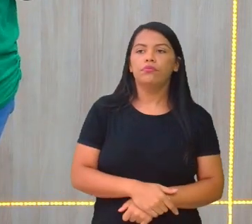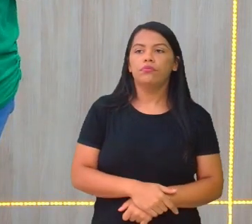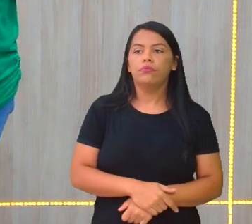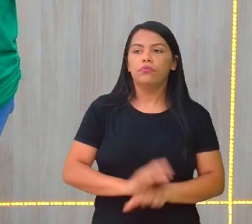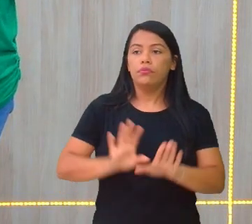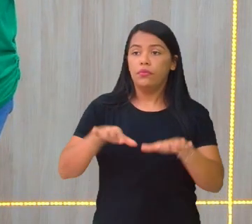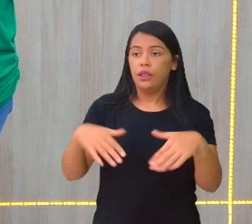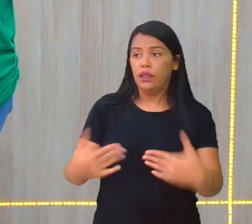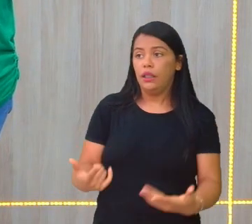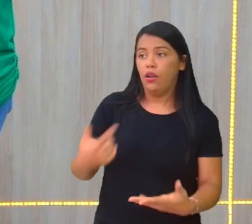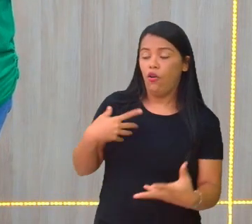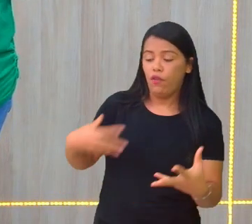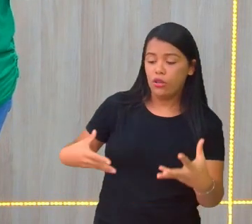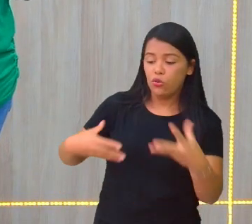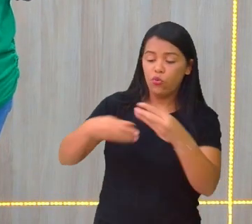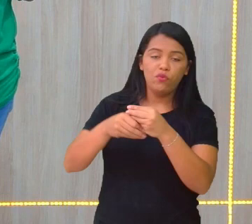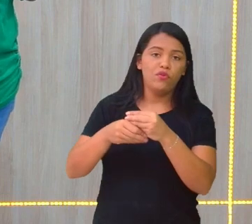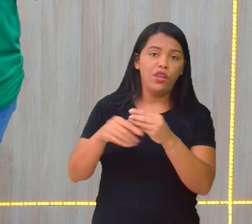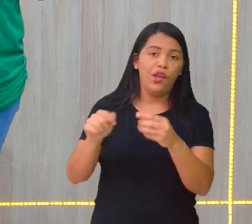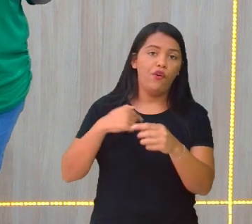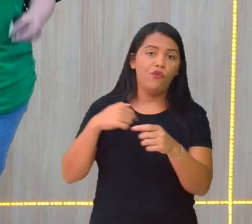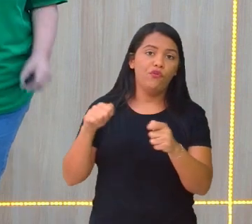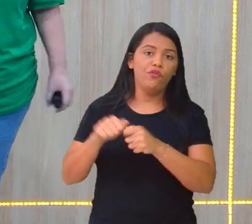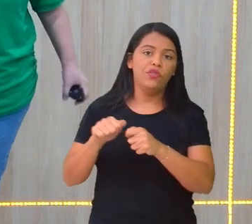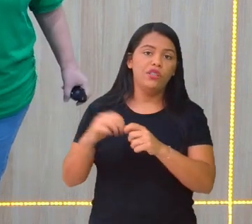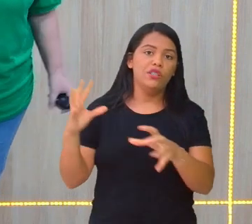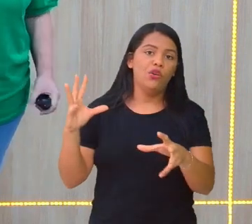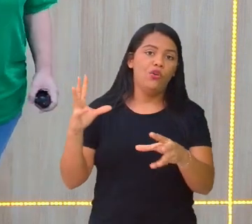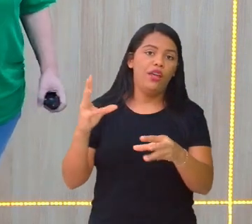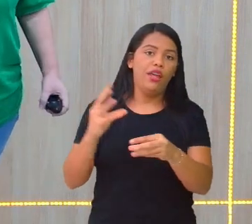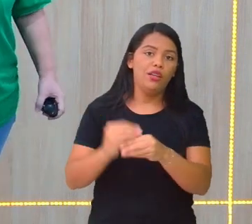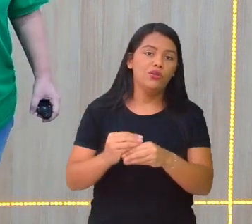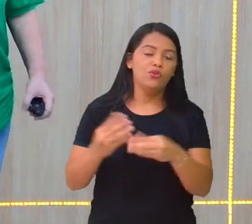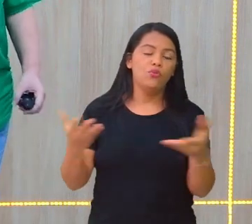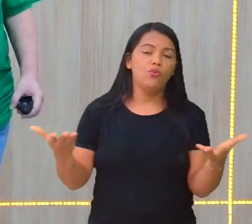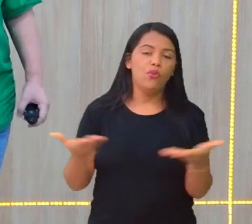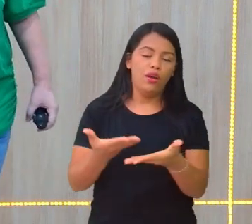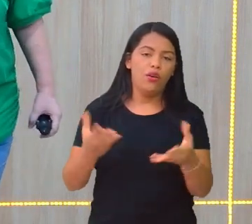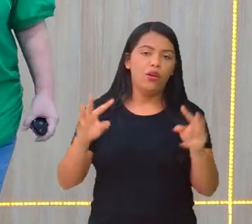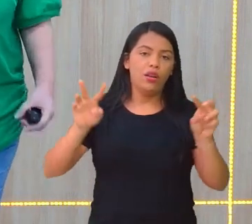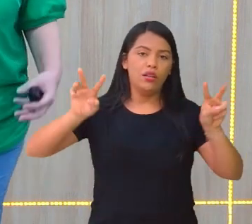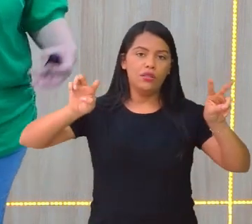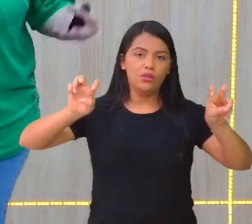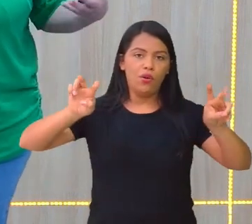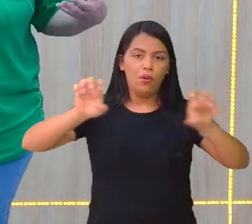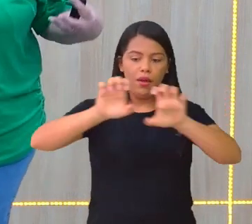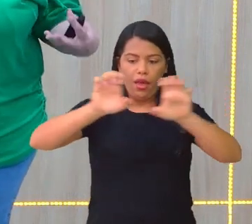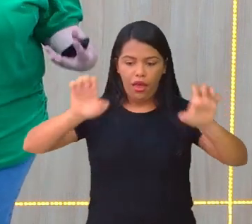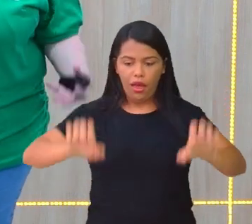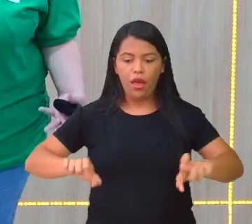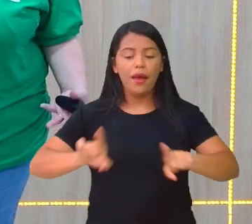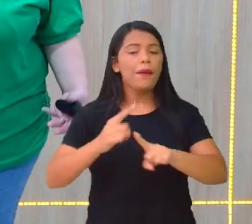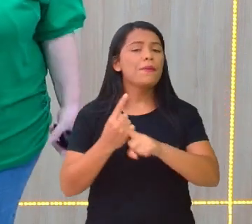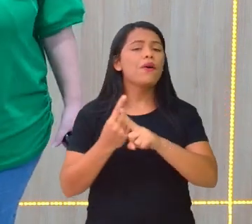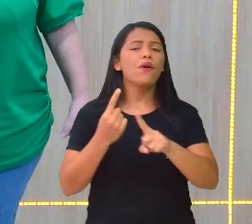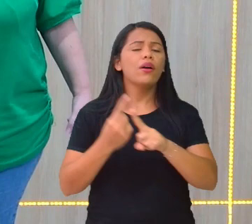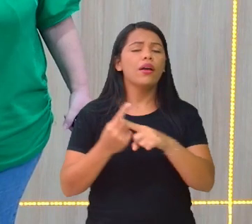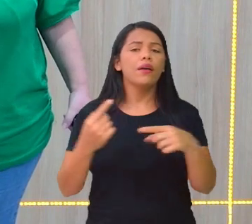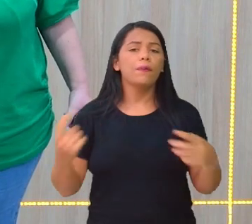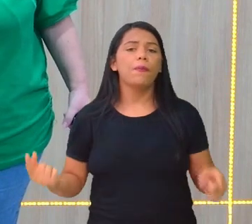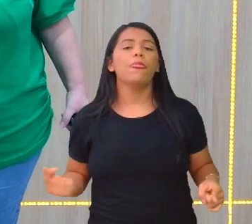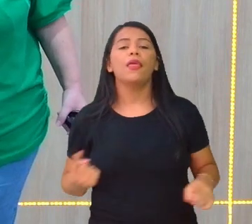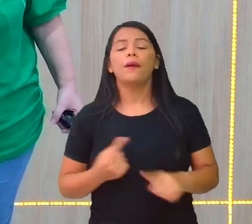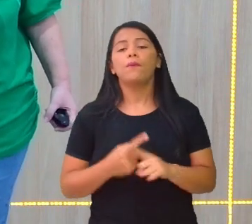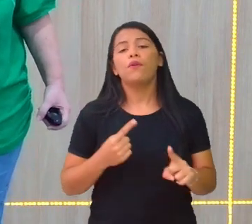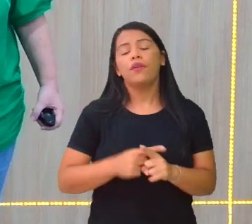resumo enorme sobre essa questão de equação. Por que eu trouxe resumo? Porque vocês